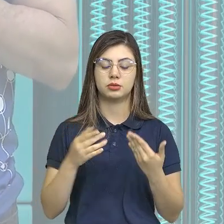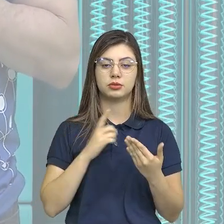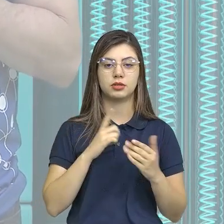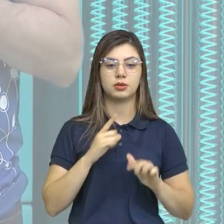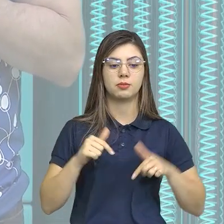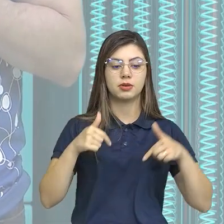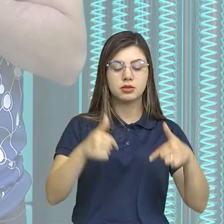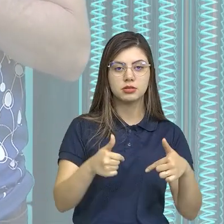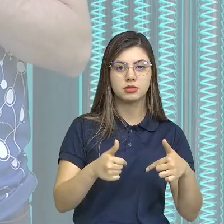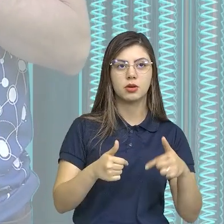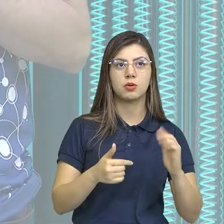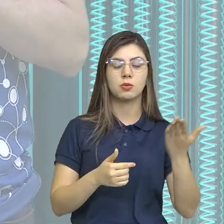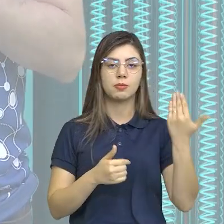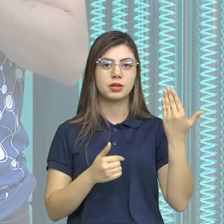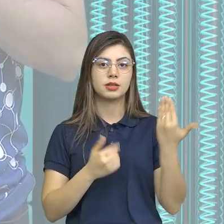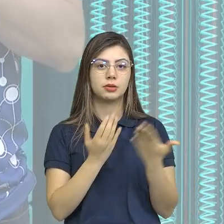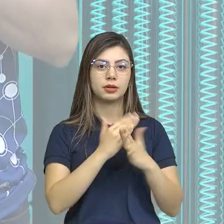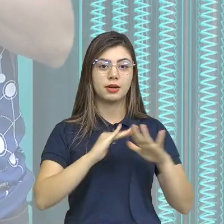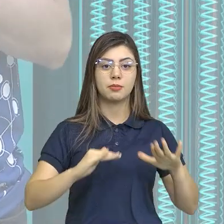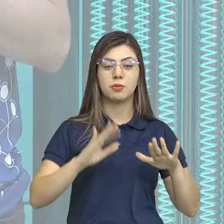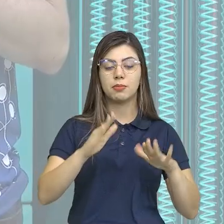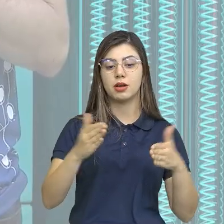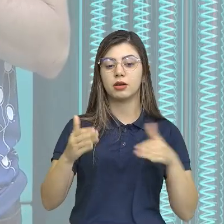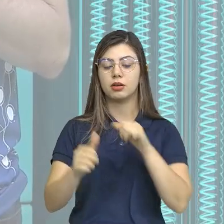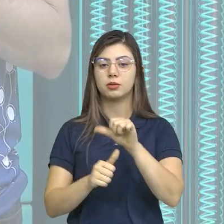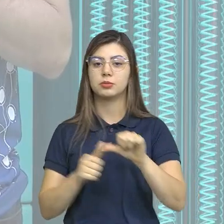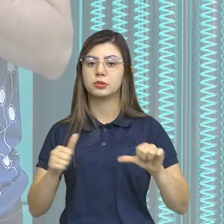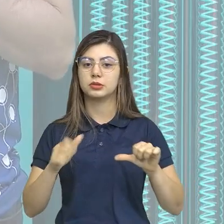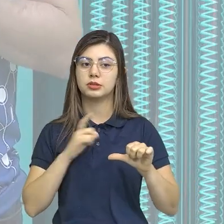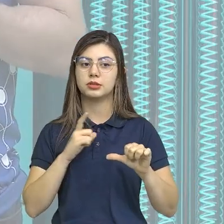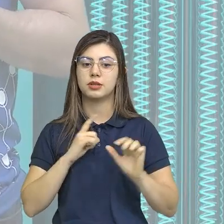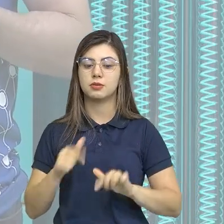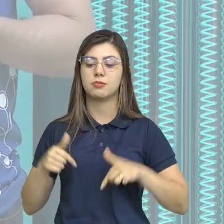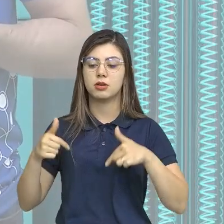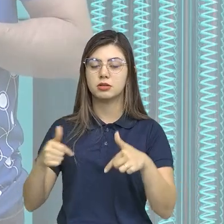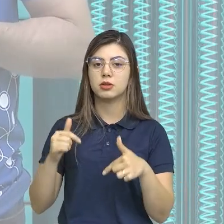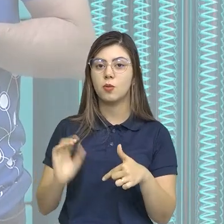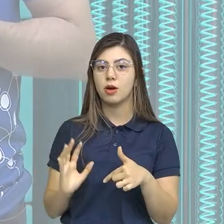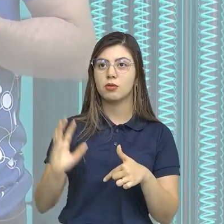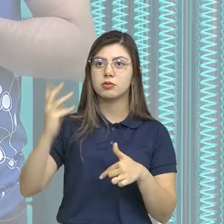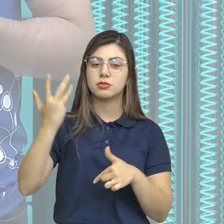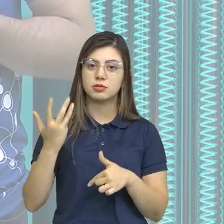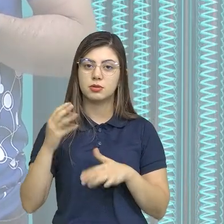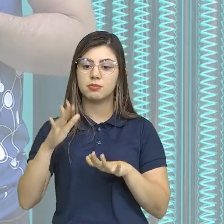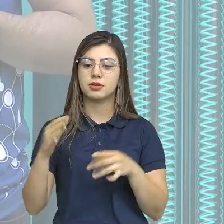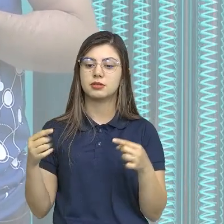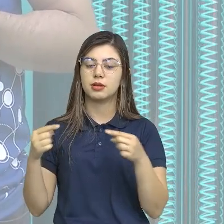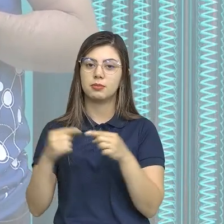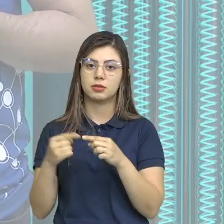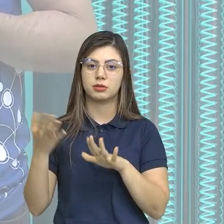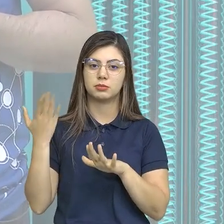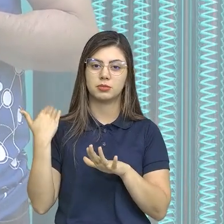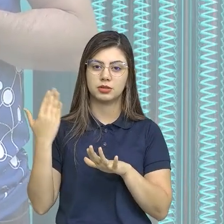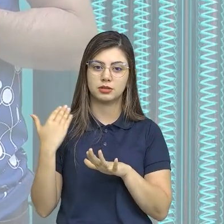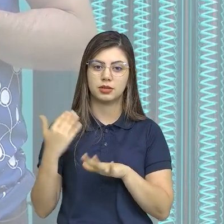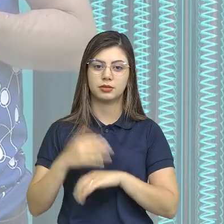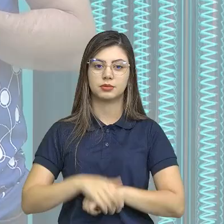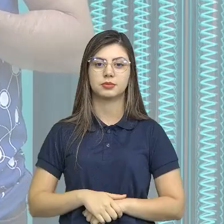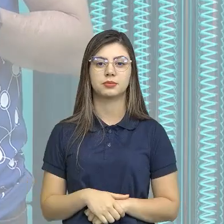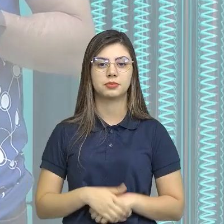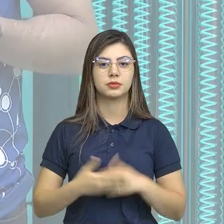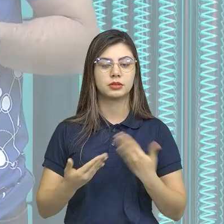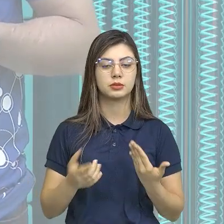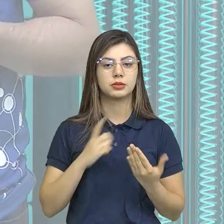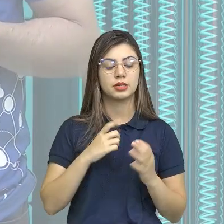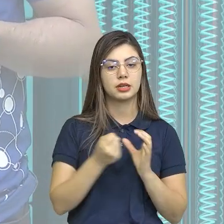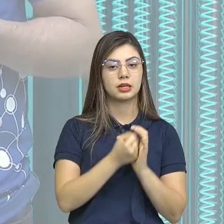ação que acontece no passado em relação a um outro passado. E ele é caracterizado pelo verbo to be no passado, mais